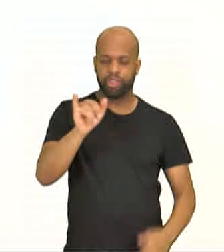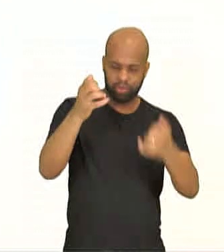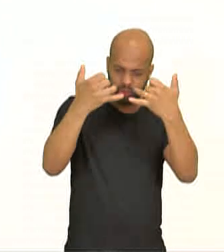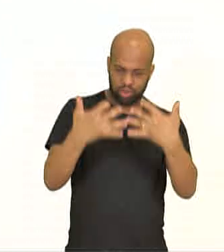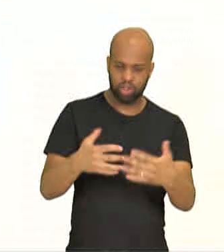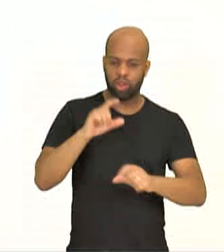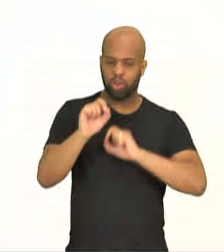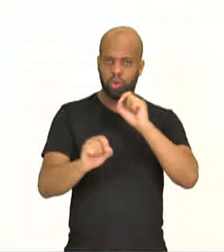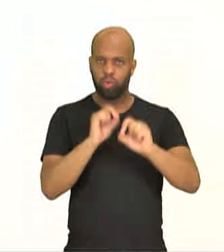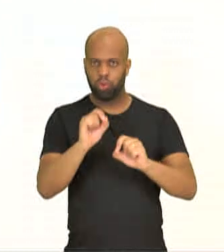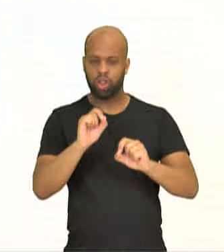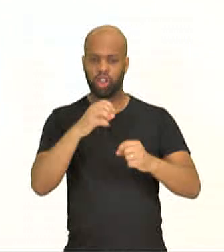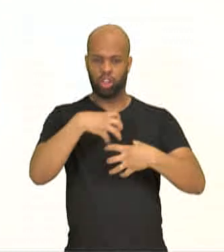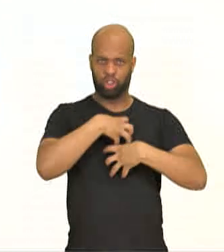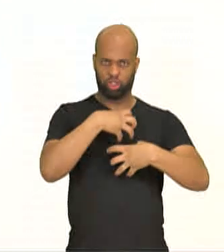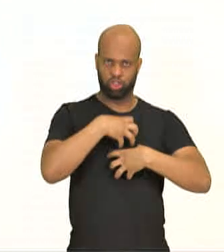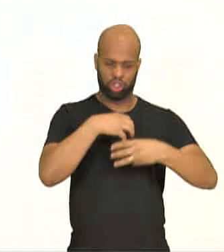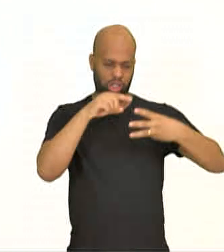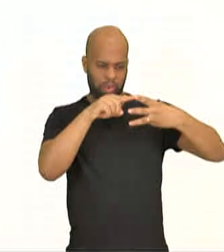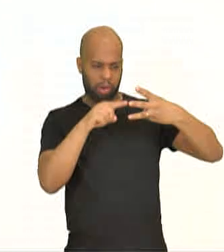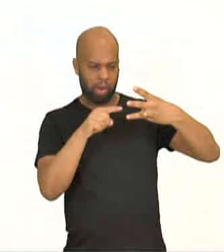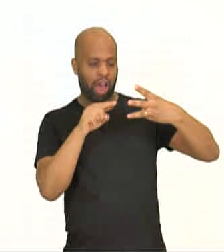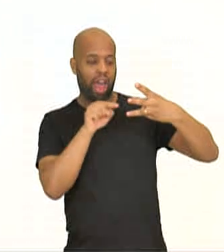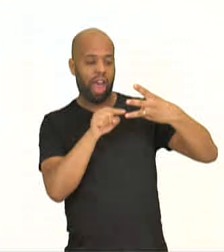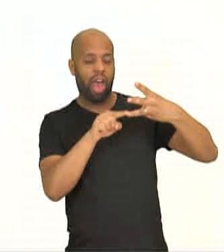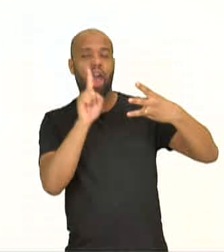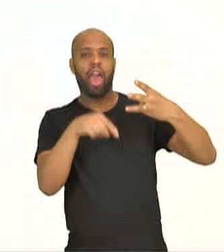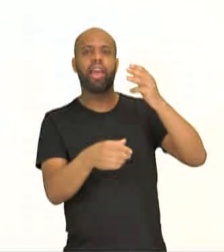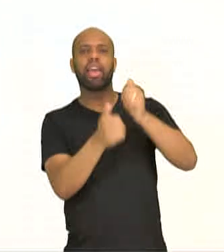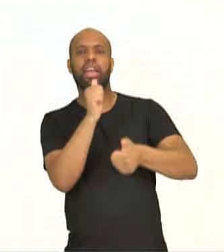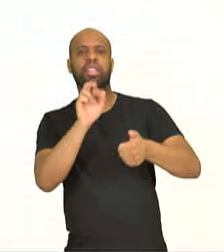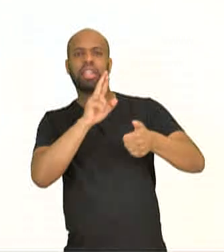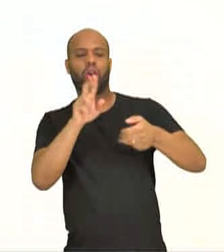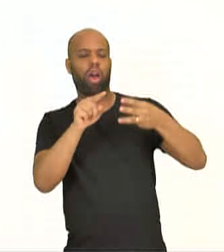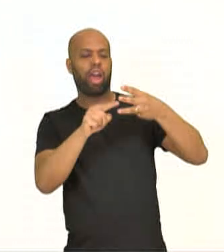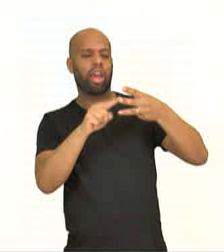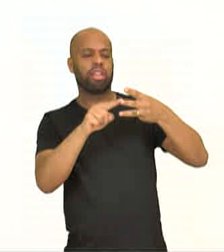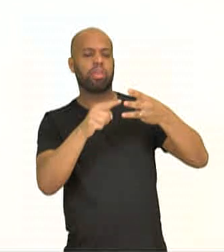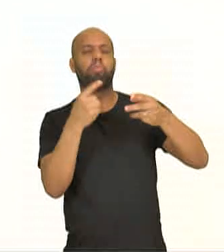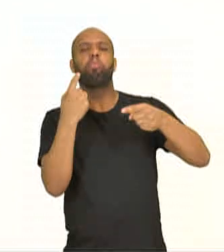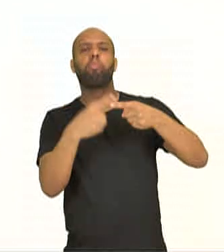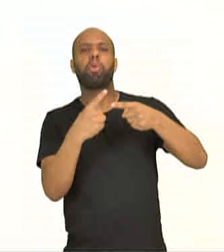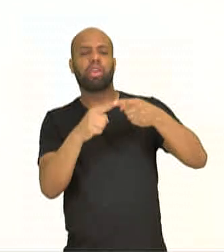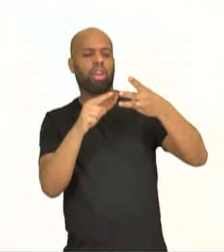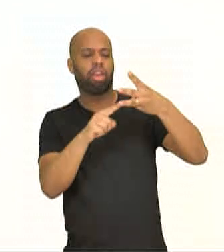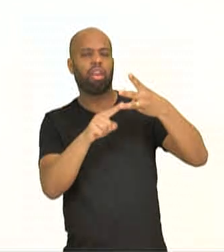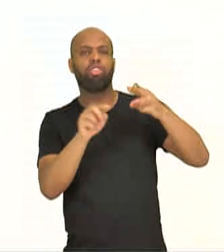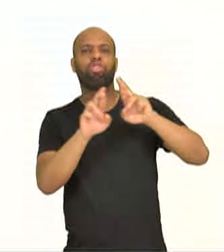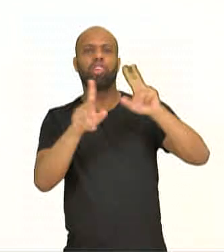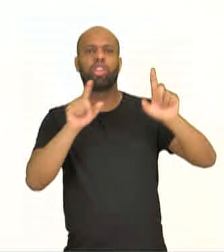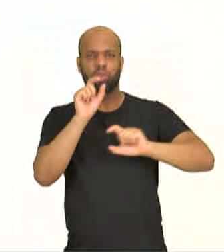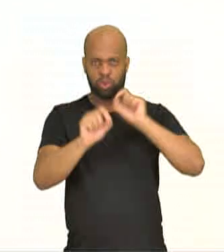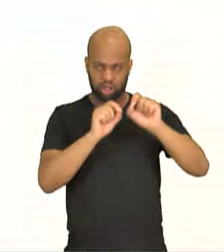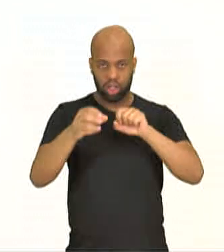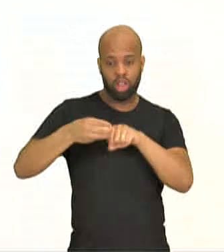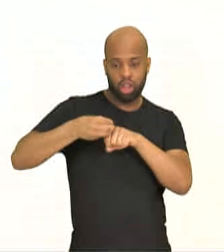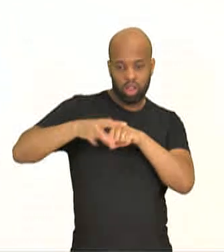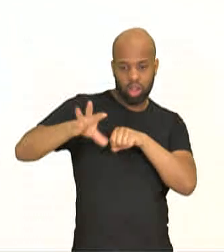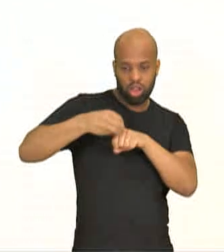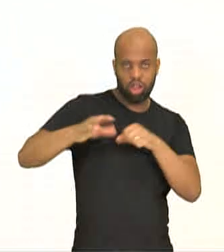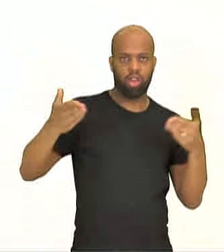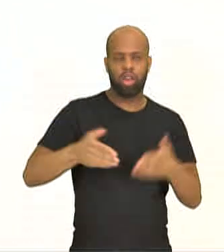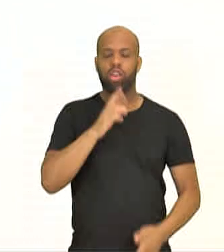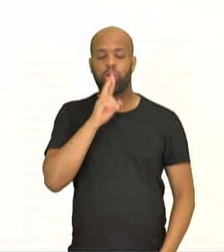que faz uma modalidade ser considerada esporte e não jogo. Vamos para aquela nossa sugestão de resposta. Você pode ter escrito de uma